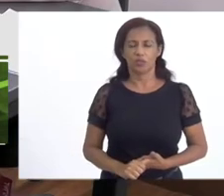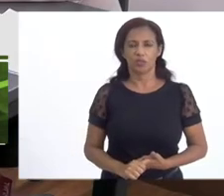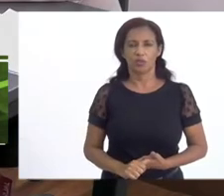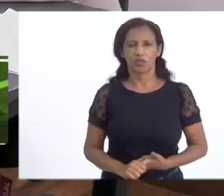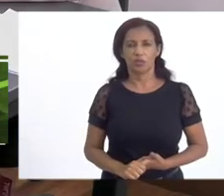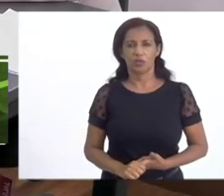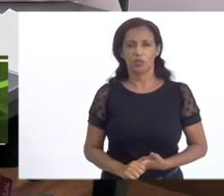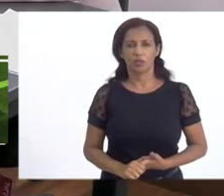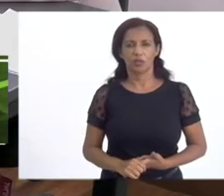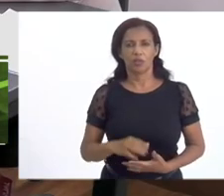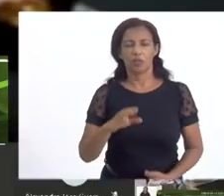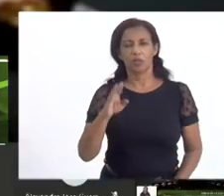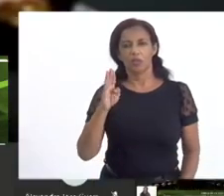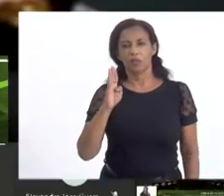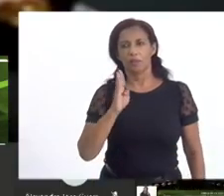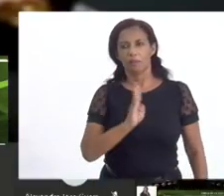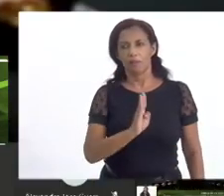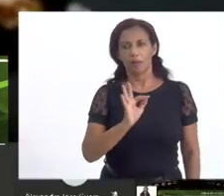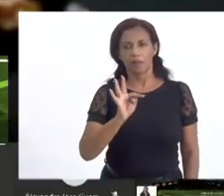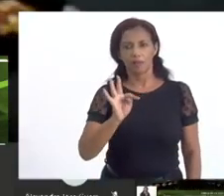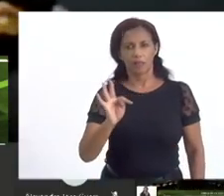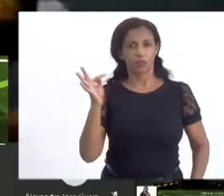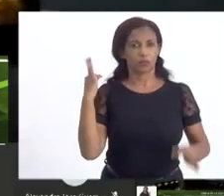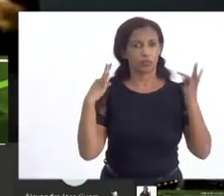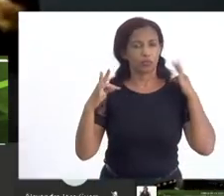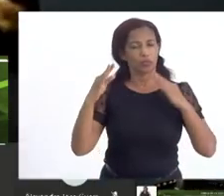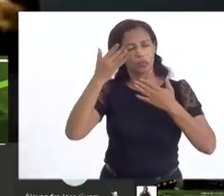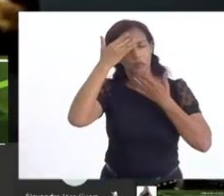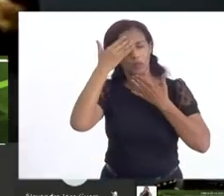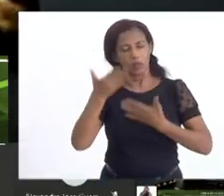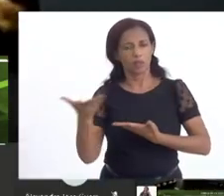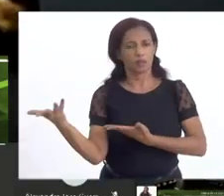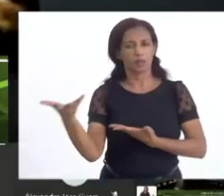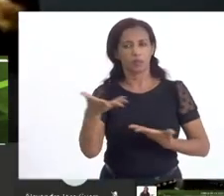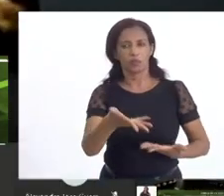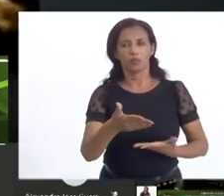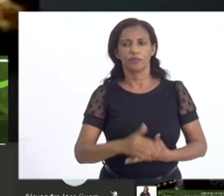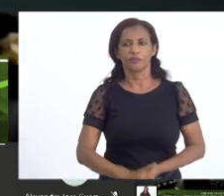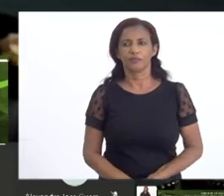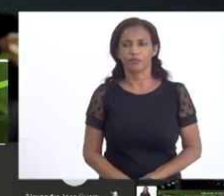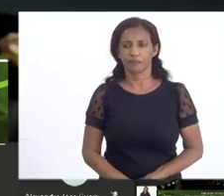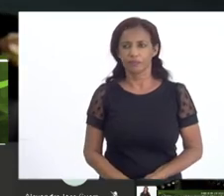comandante do Batalhão de Policiamento de Áreas Turísticas, agradecer o convite.